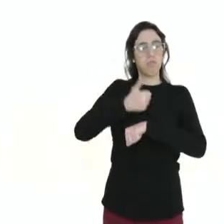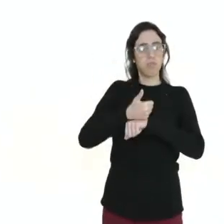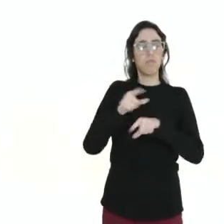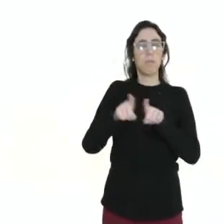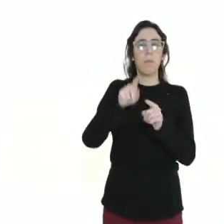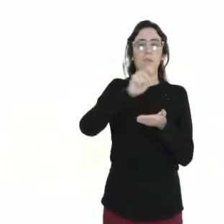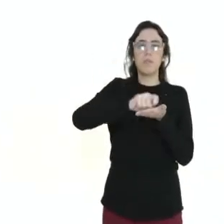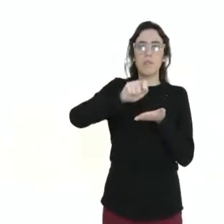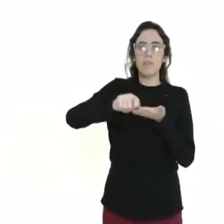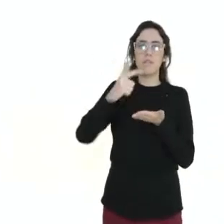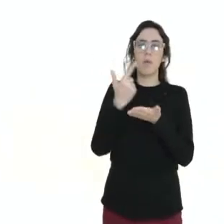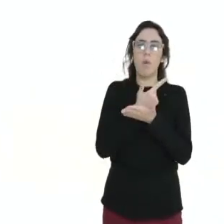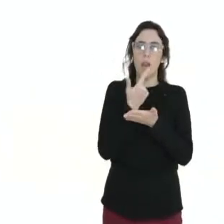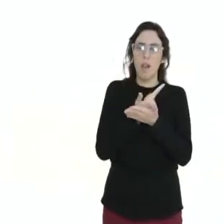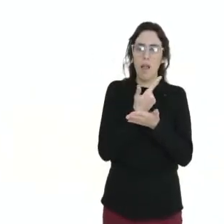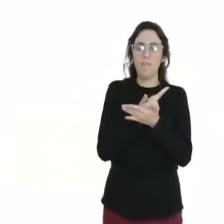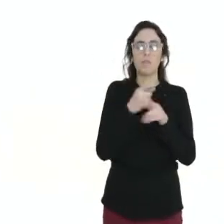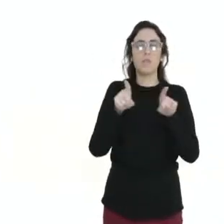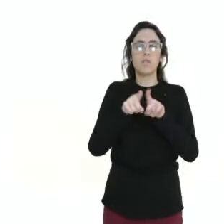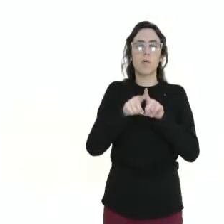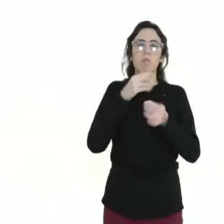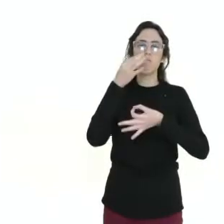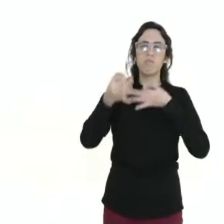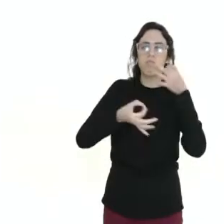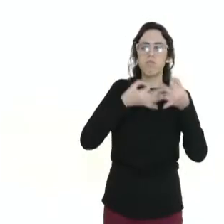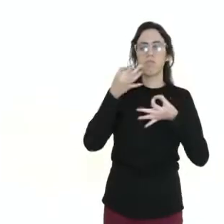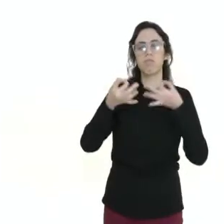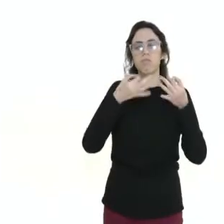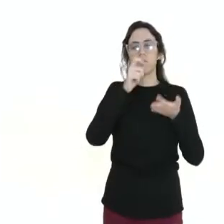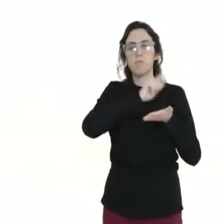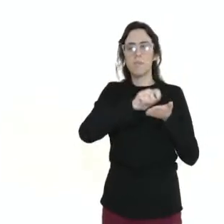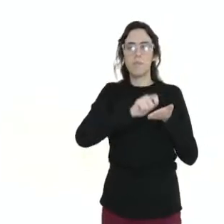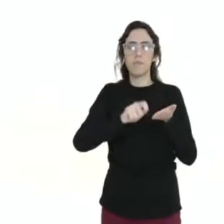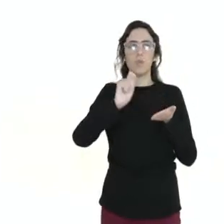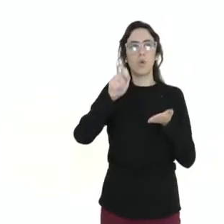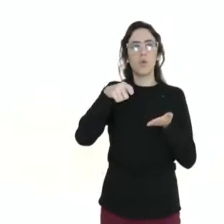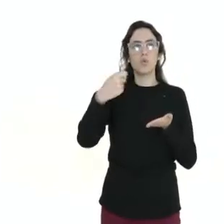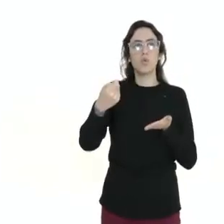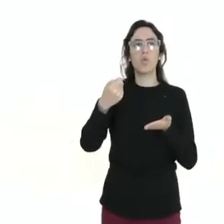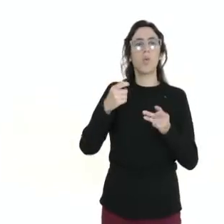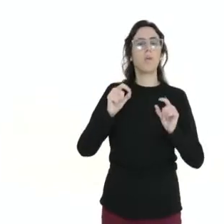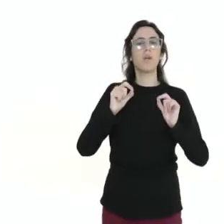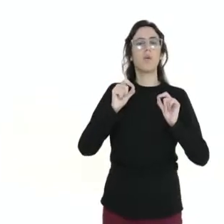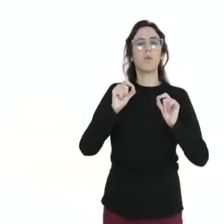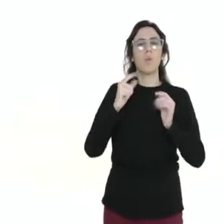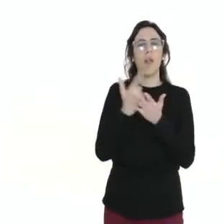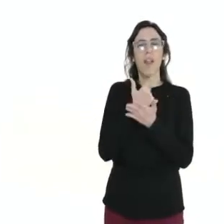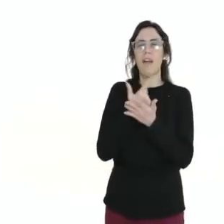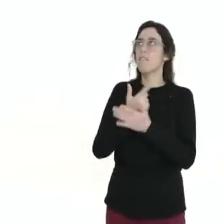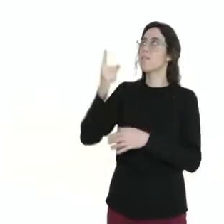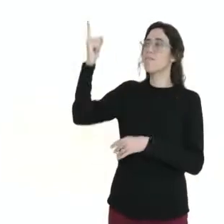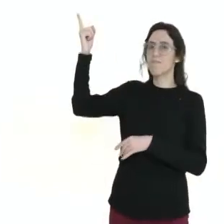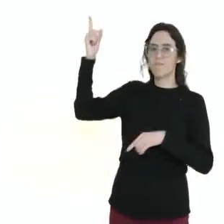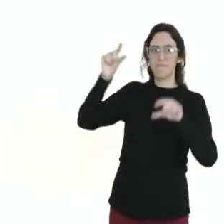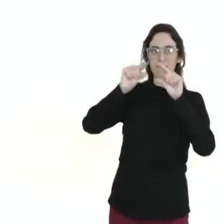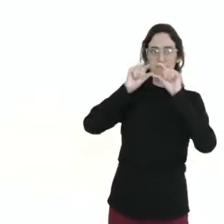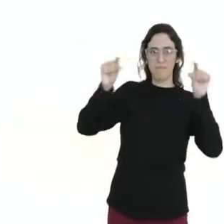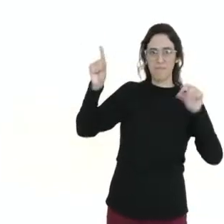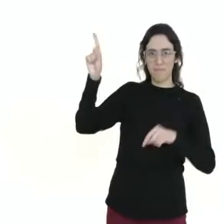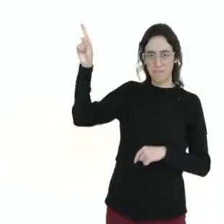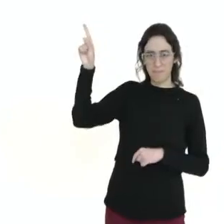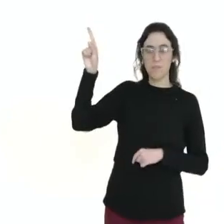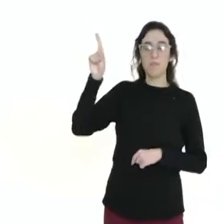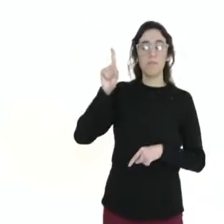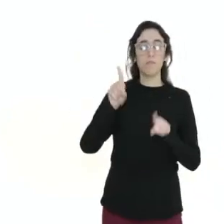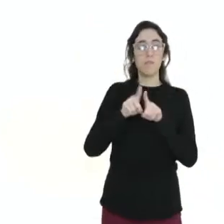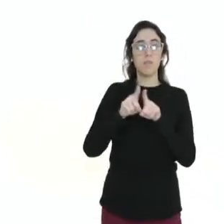e comentários sobre a primeira década de Tito Livio, obras fundamentais para o desenvolvimento